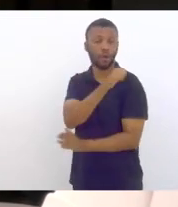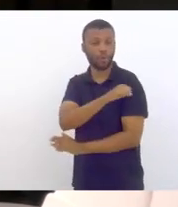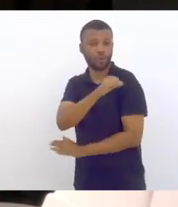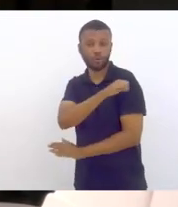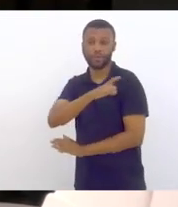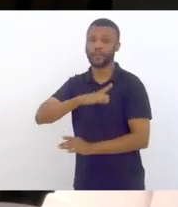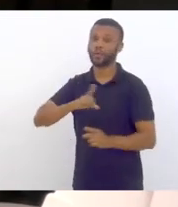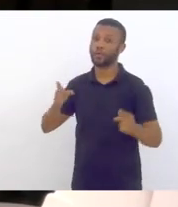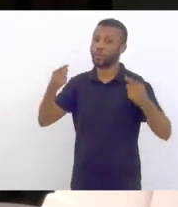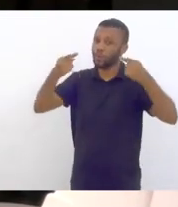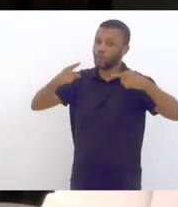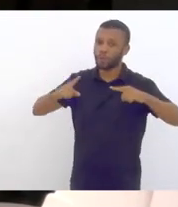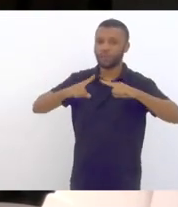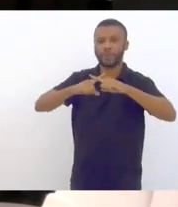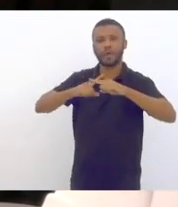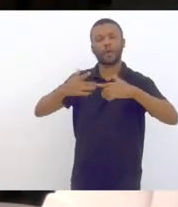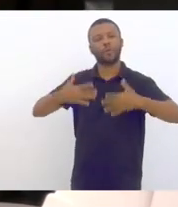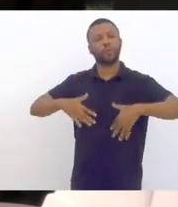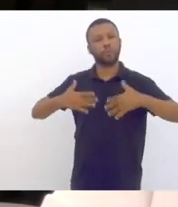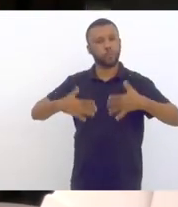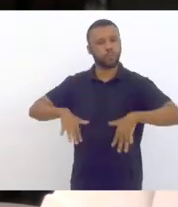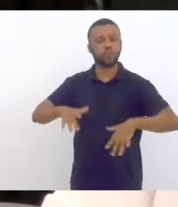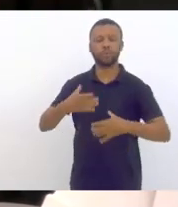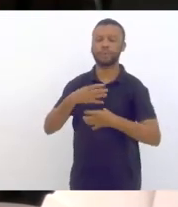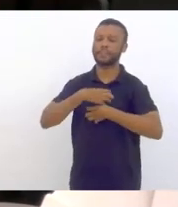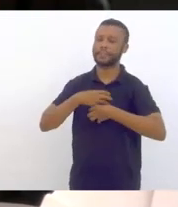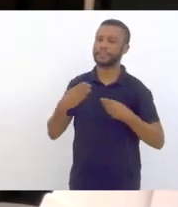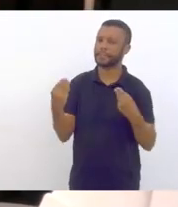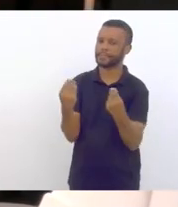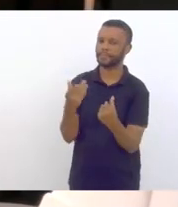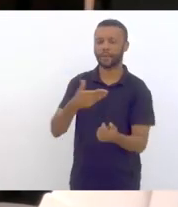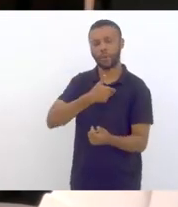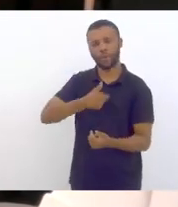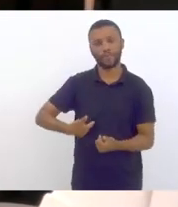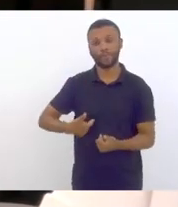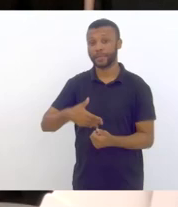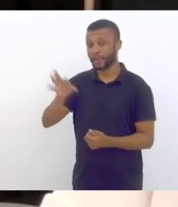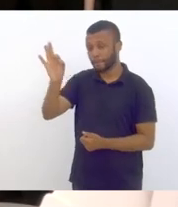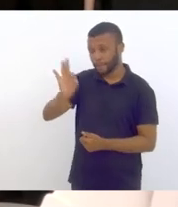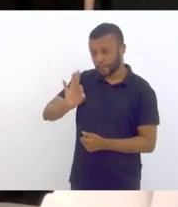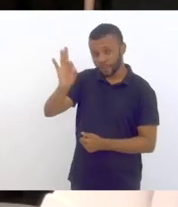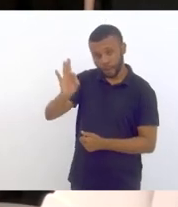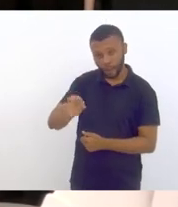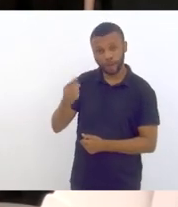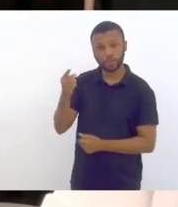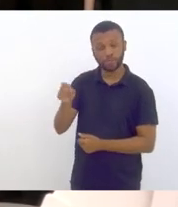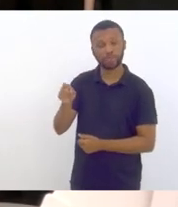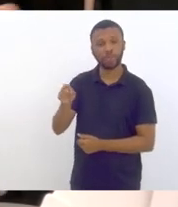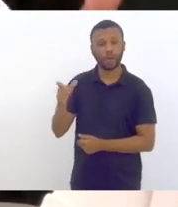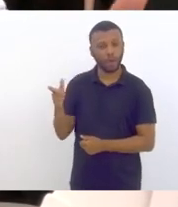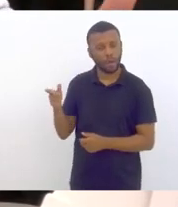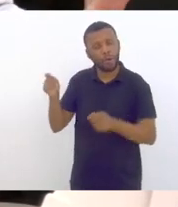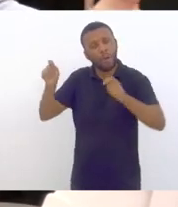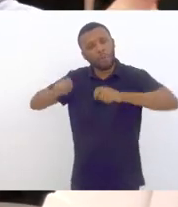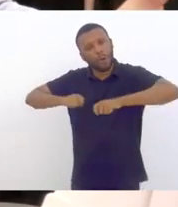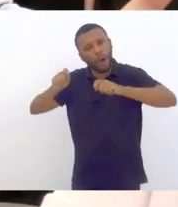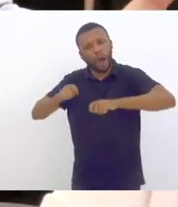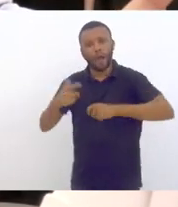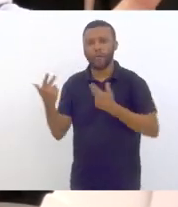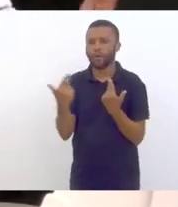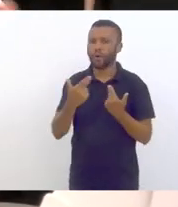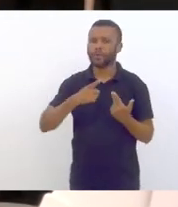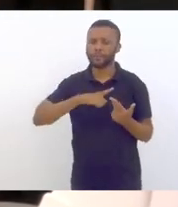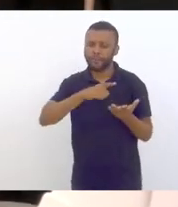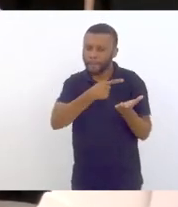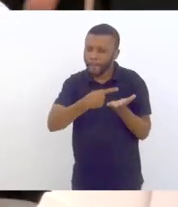queria também chamar atenção desse debate sensibilizar o governo para que esse percentual mínimo de 10% possa ser como a gente tem está prevendo nas